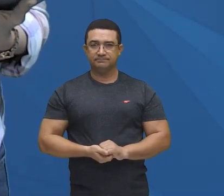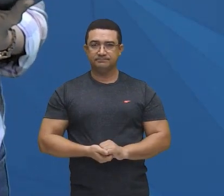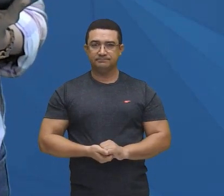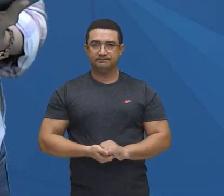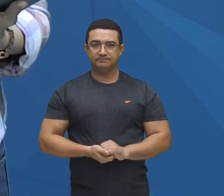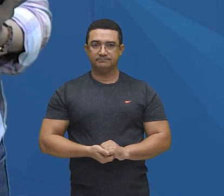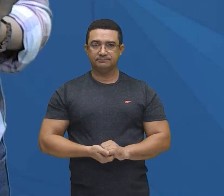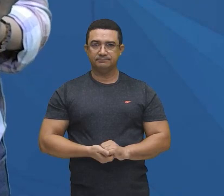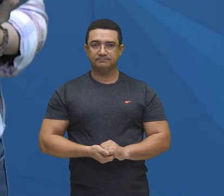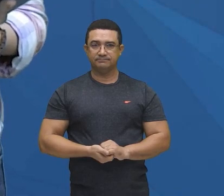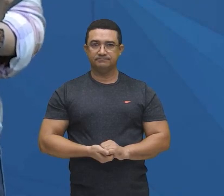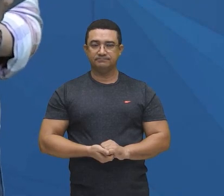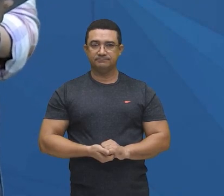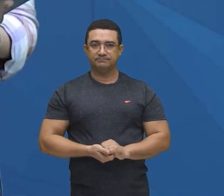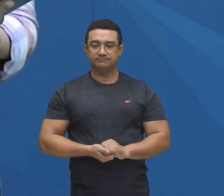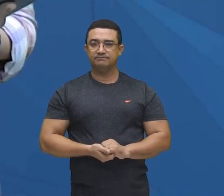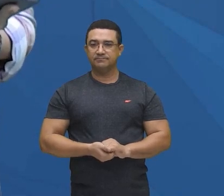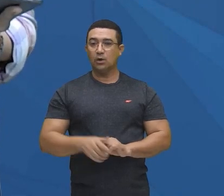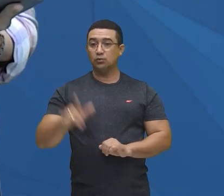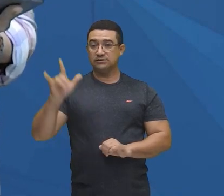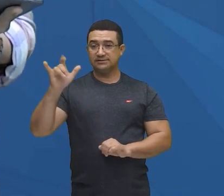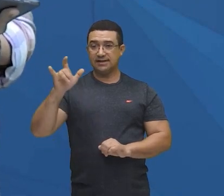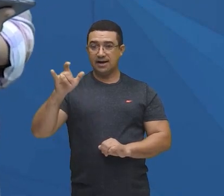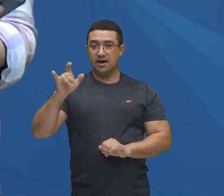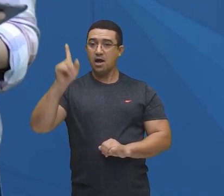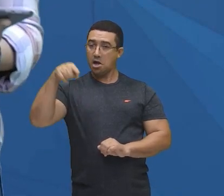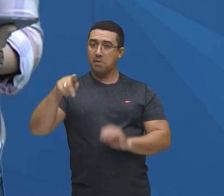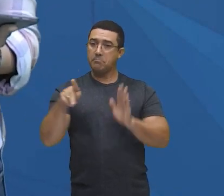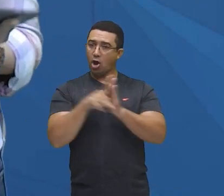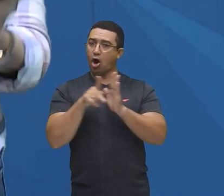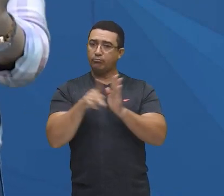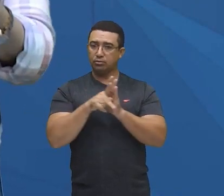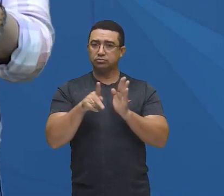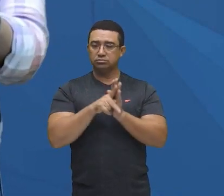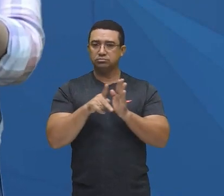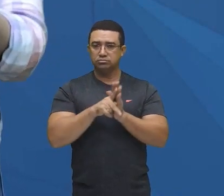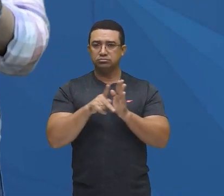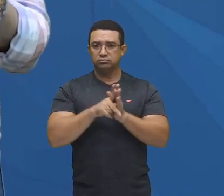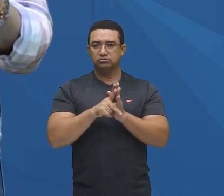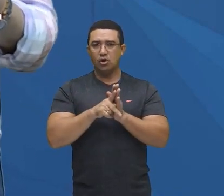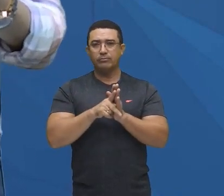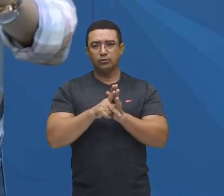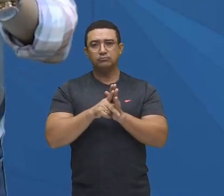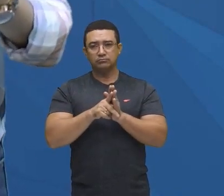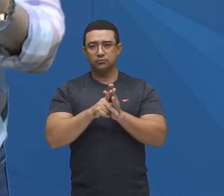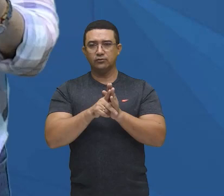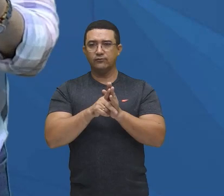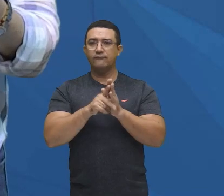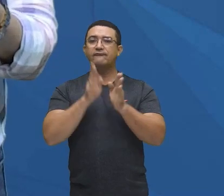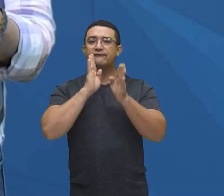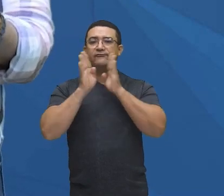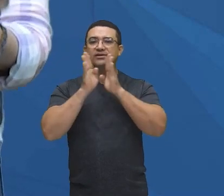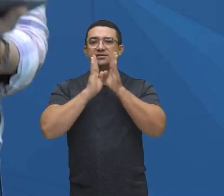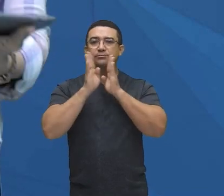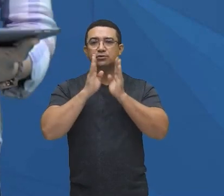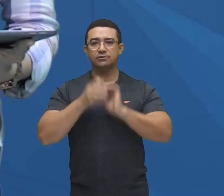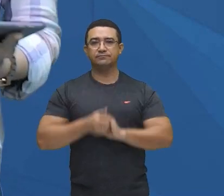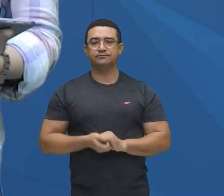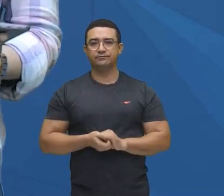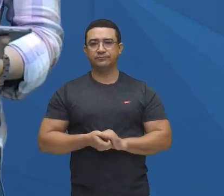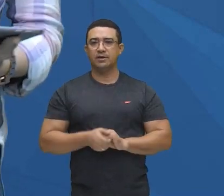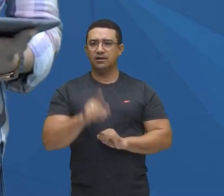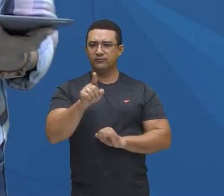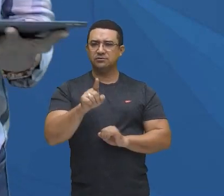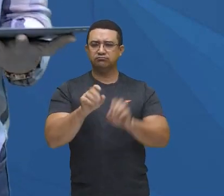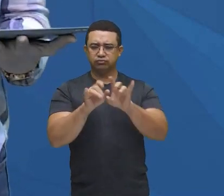é do Facebook, tá, gente? No momento, até quando você faz o login, que você coloca seus dados para acessar,